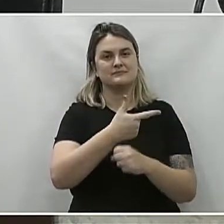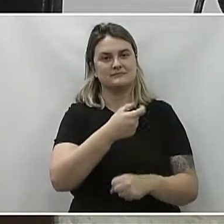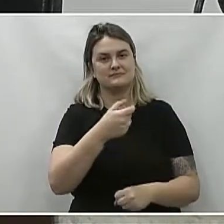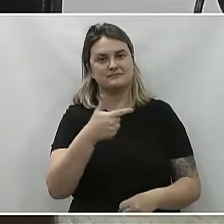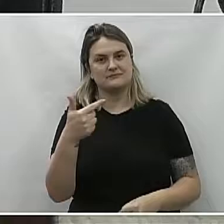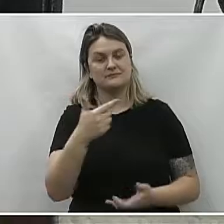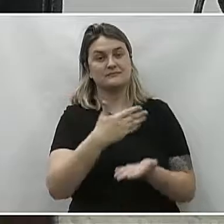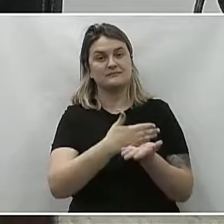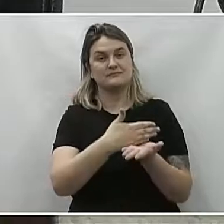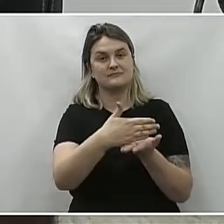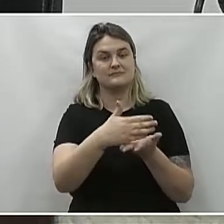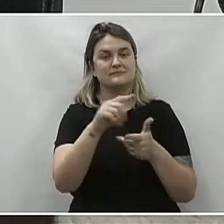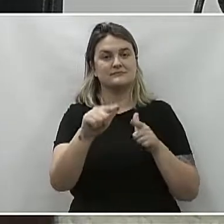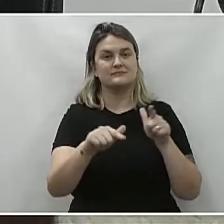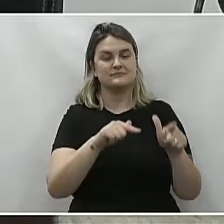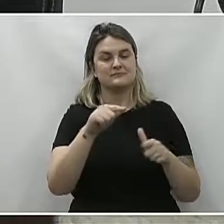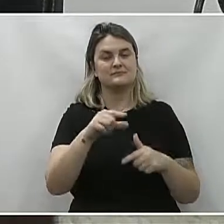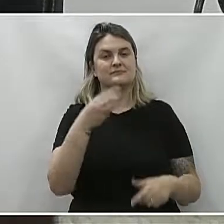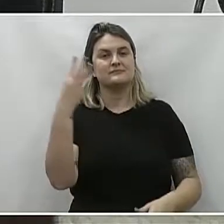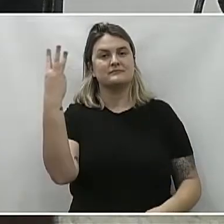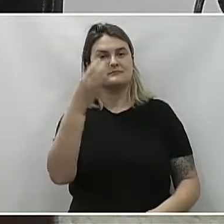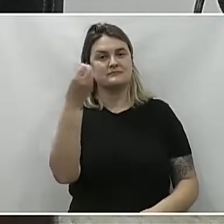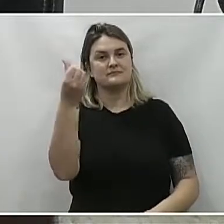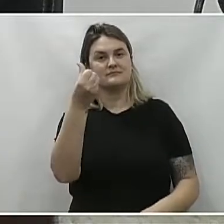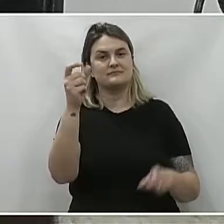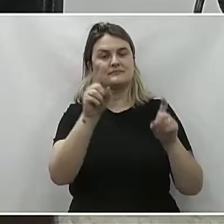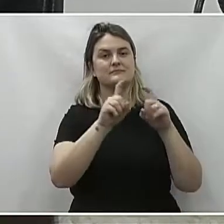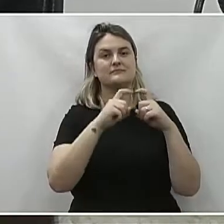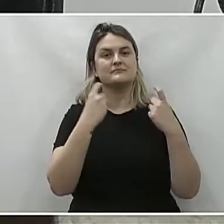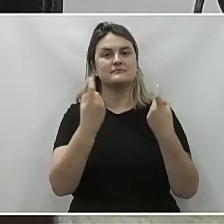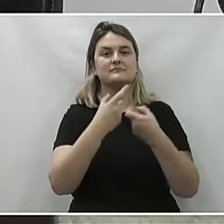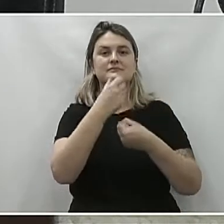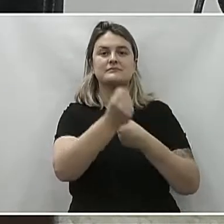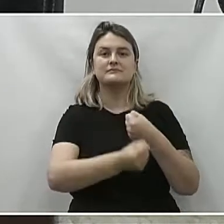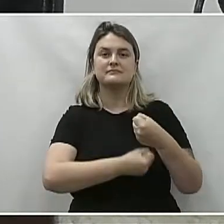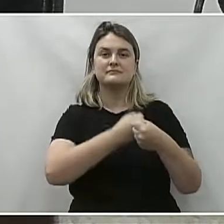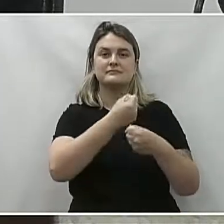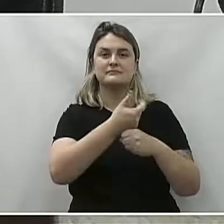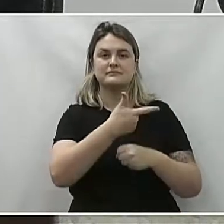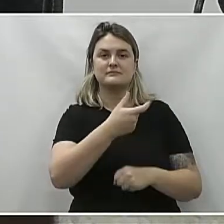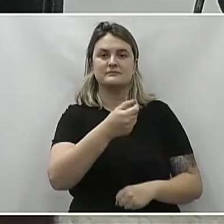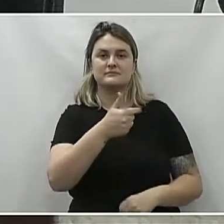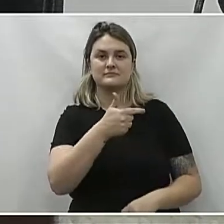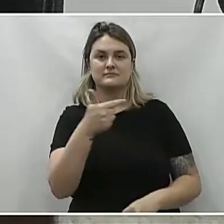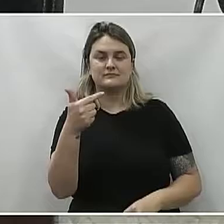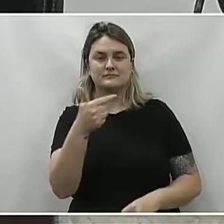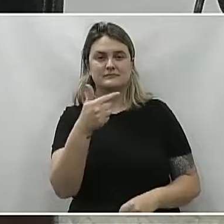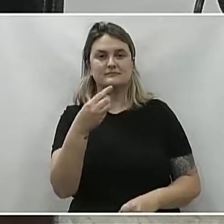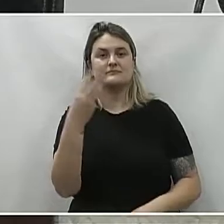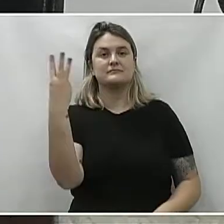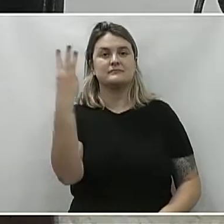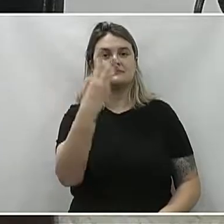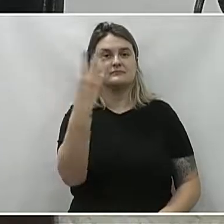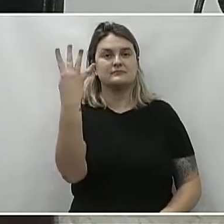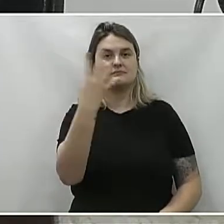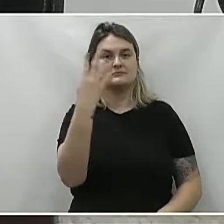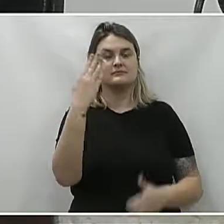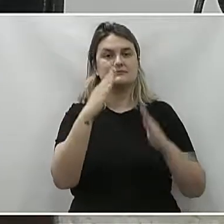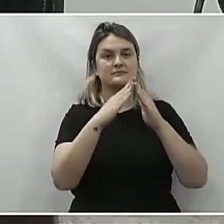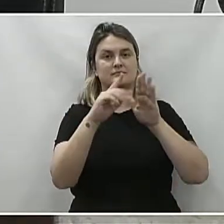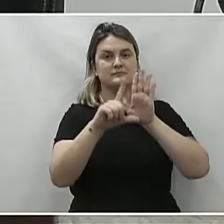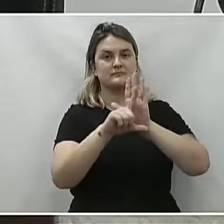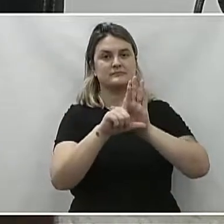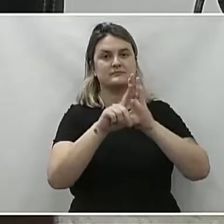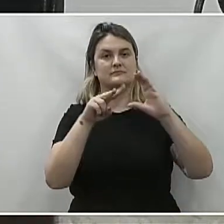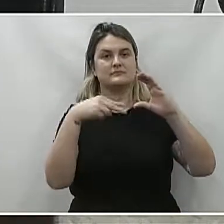2022. Declaro abertos os trabalhos da 36ª reunião ordinária do exercício de 2022 da 34ª